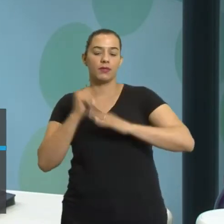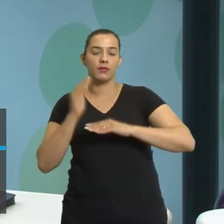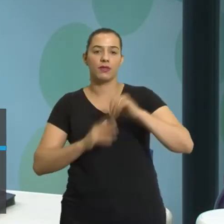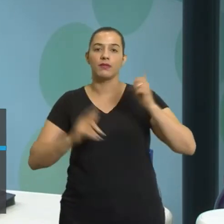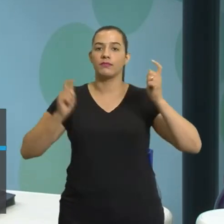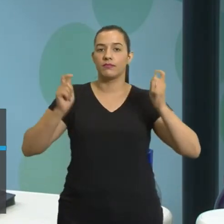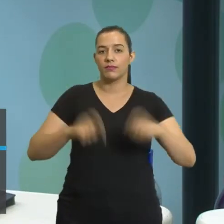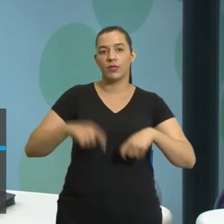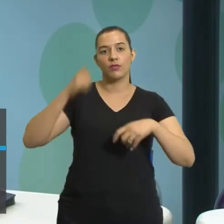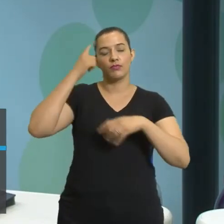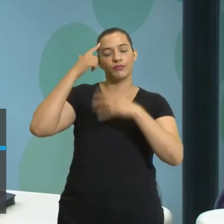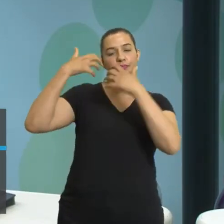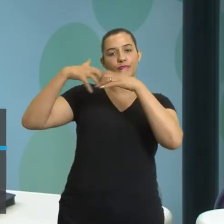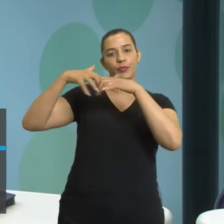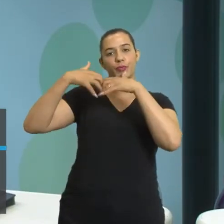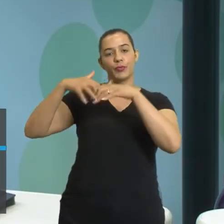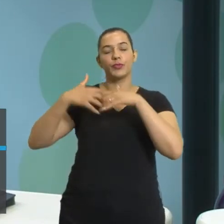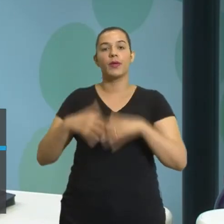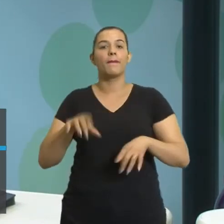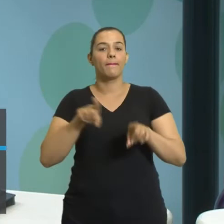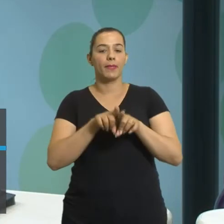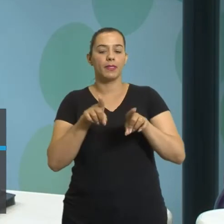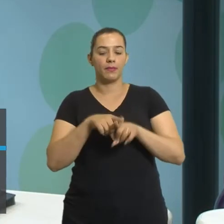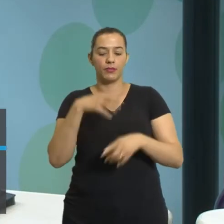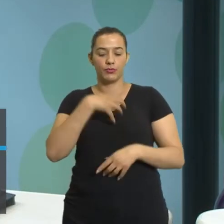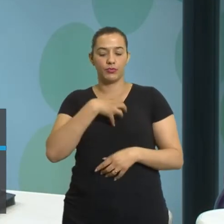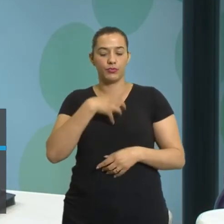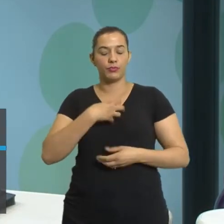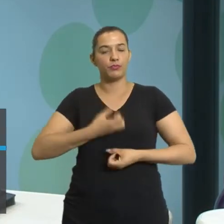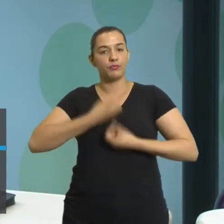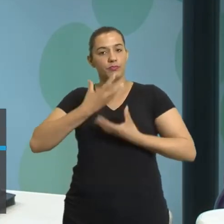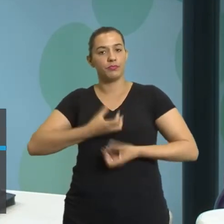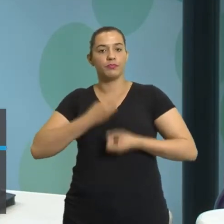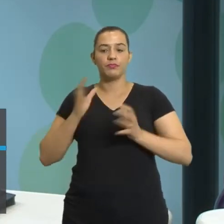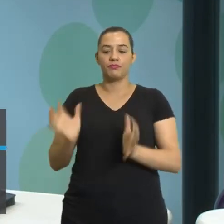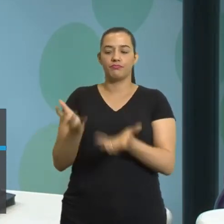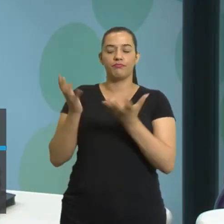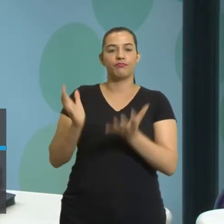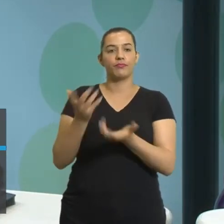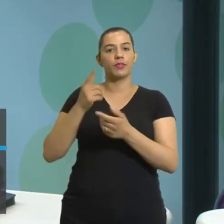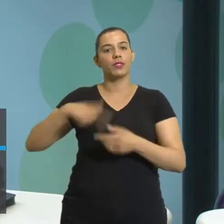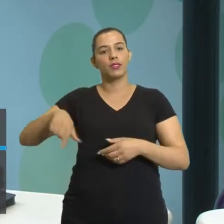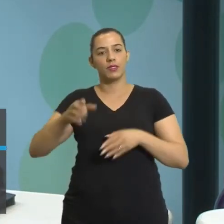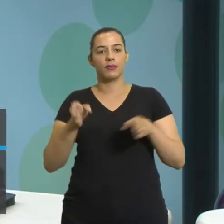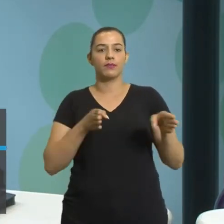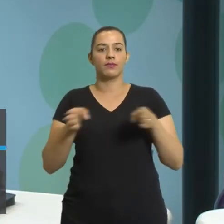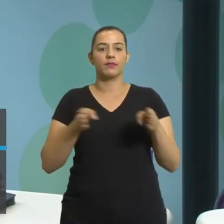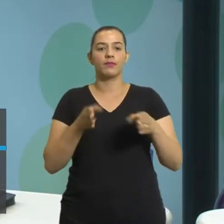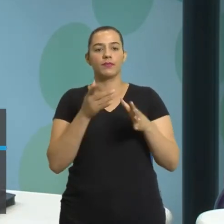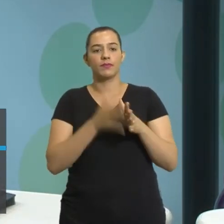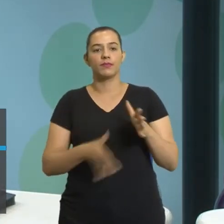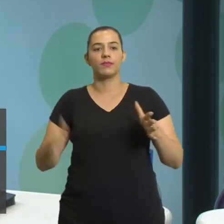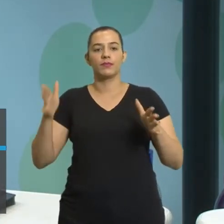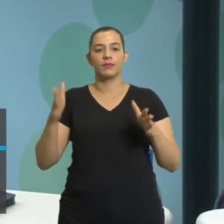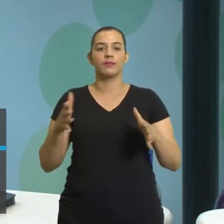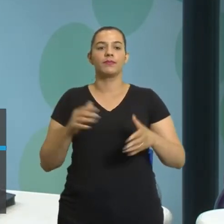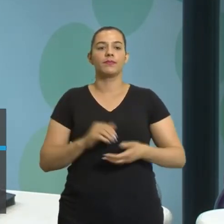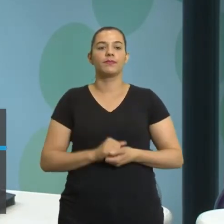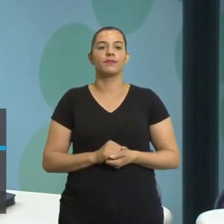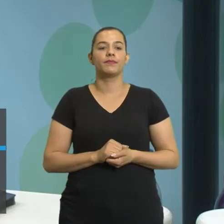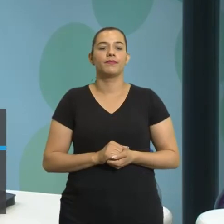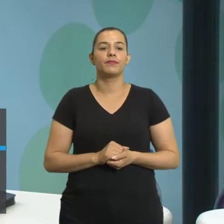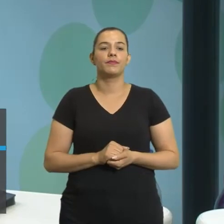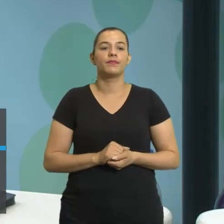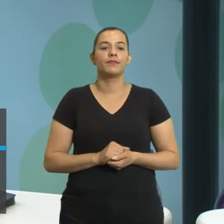competências cognitivas, mas também socioemocionais são estimuladas durante esse percurso. Tá